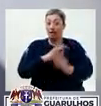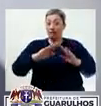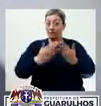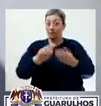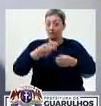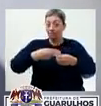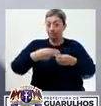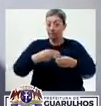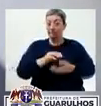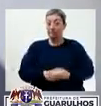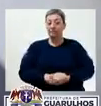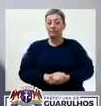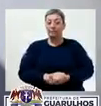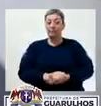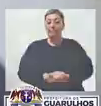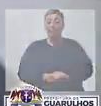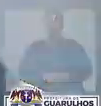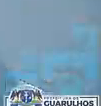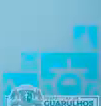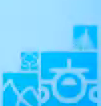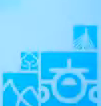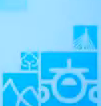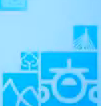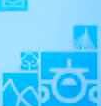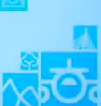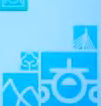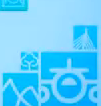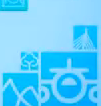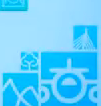básicas para os alunos da rede municipal. Não saia daí.